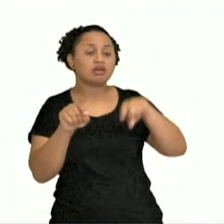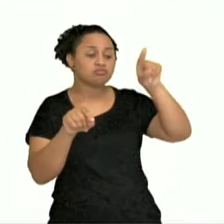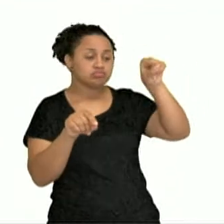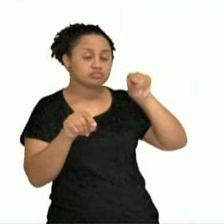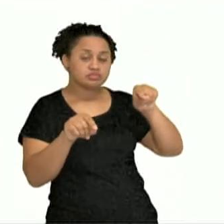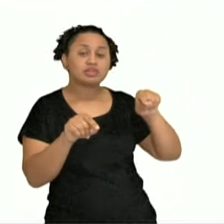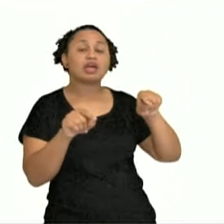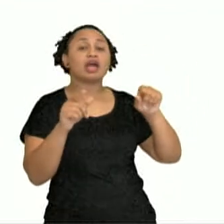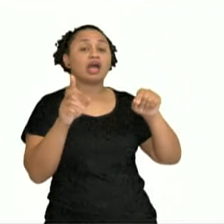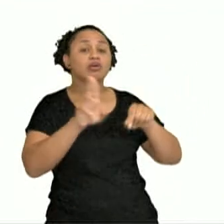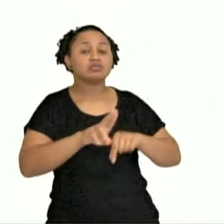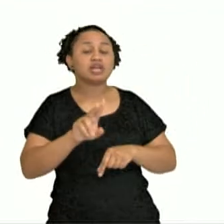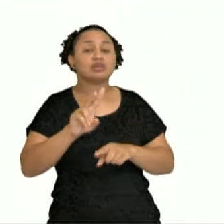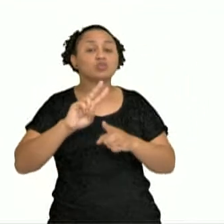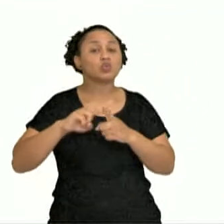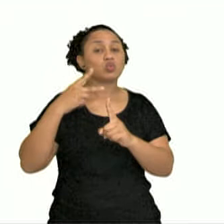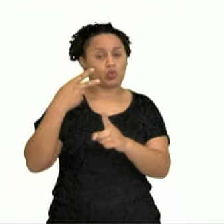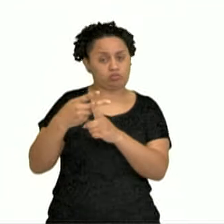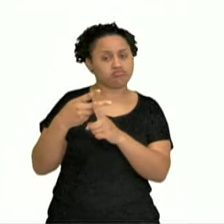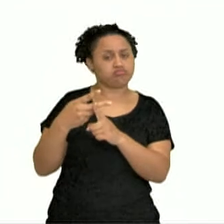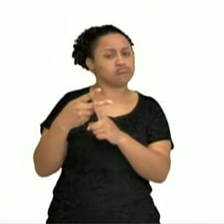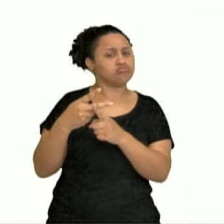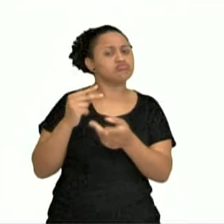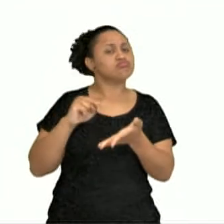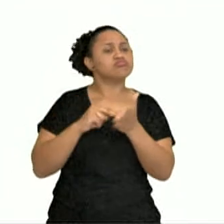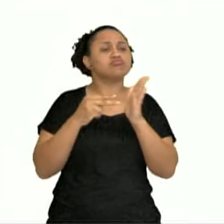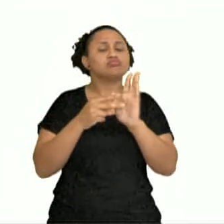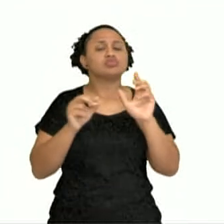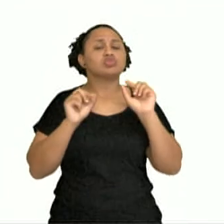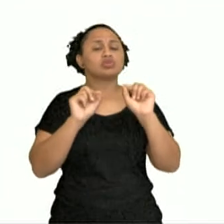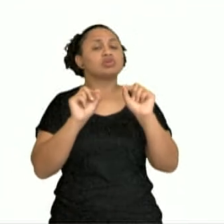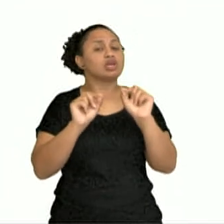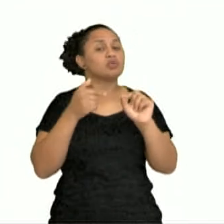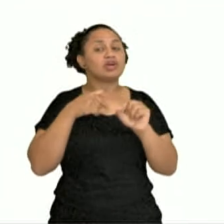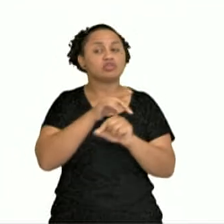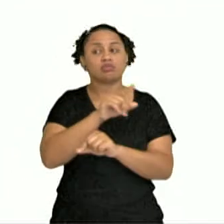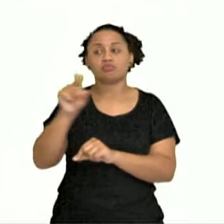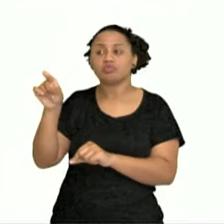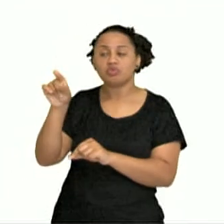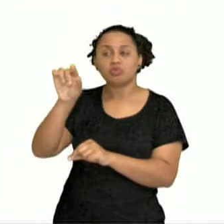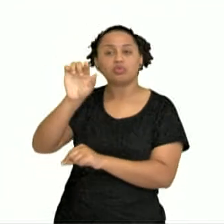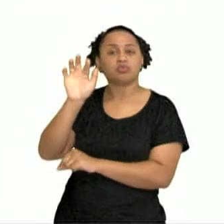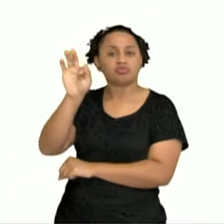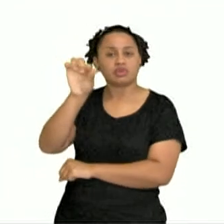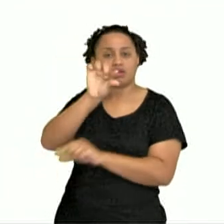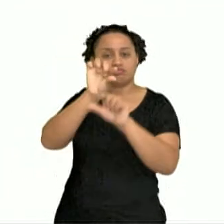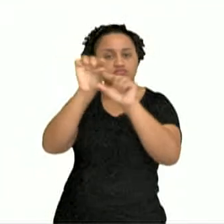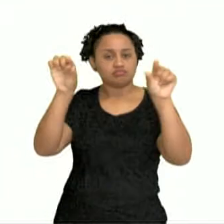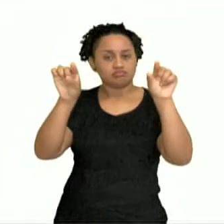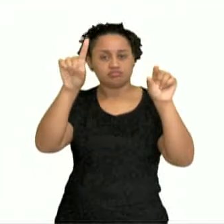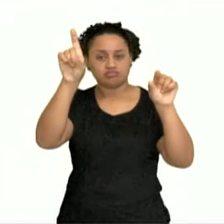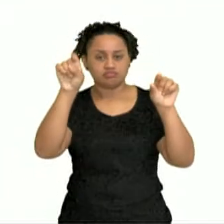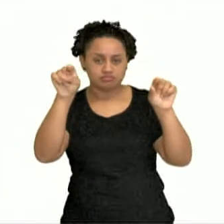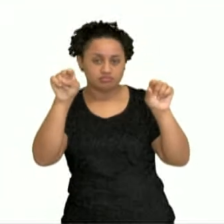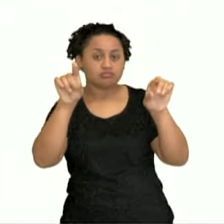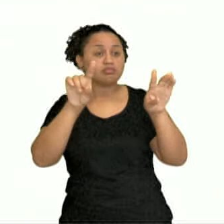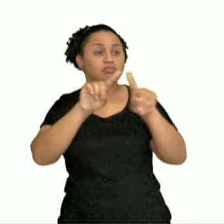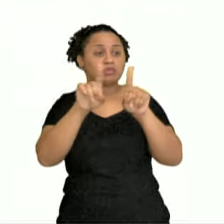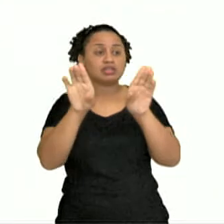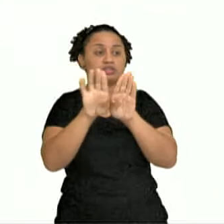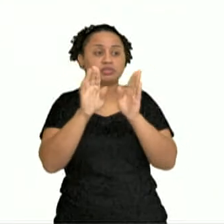são dobrados, são o dobro. Quer dizer, se colocam não só no final da frase, mas também no começo. Olha aqui um